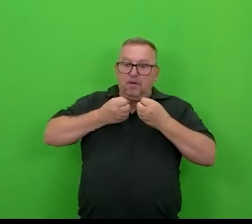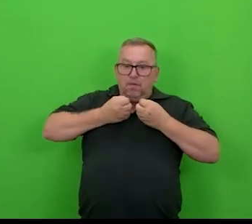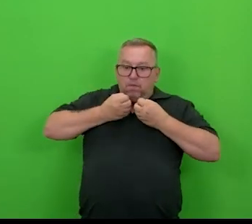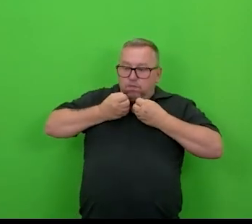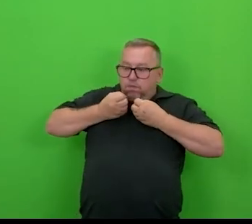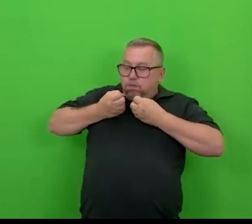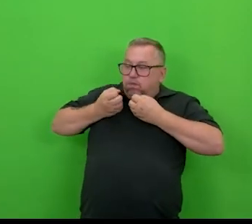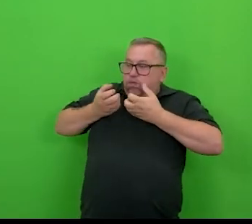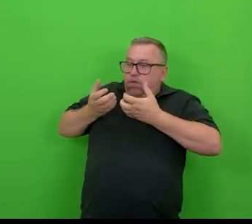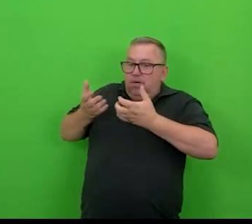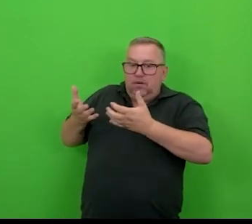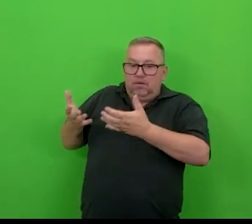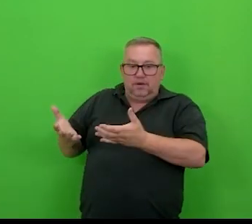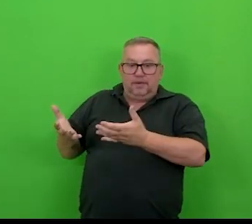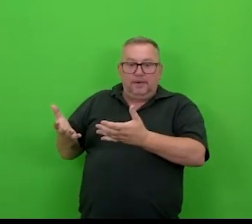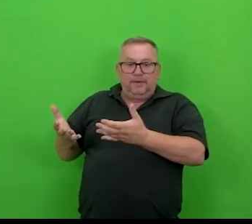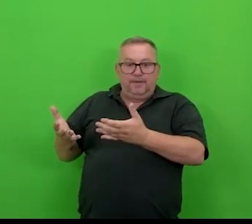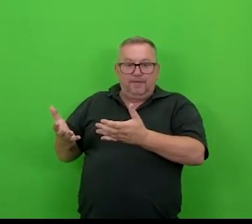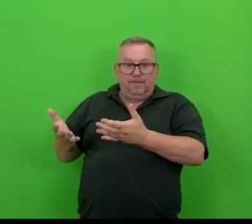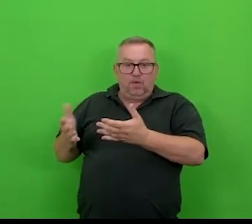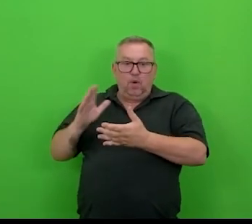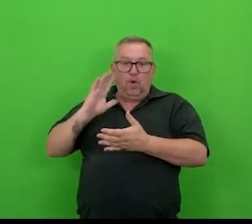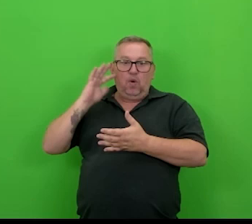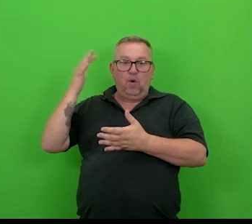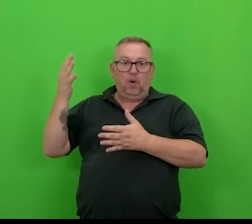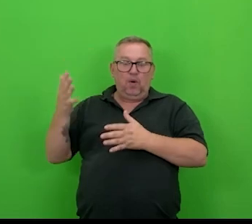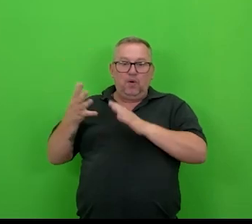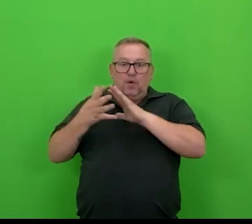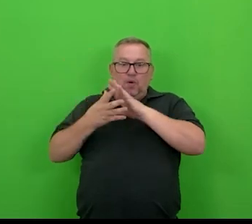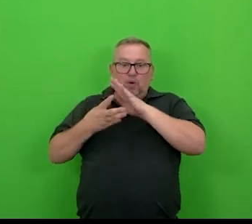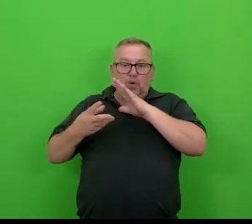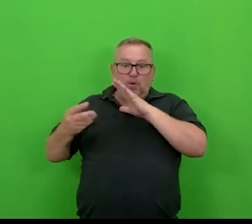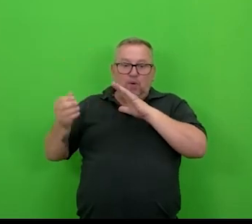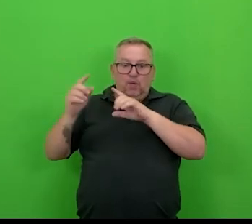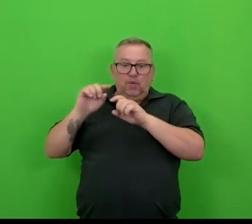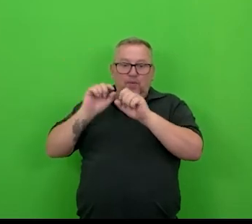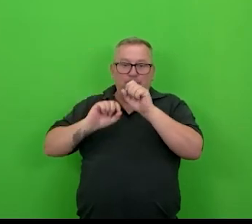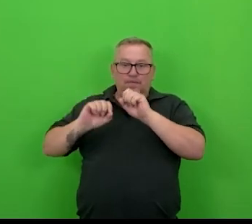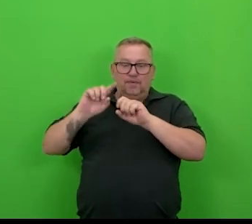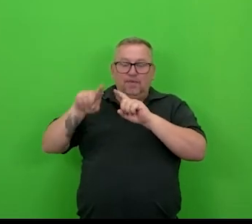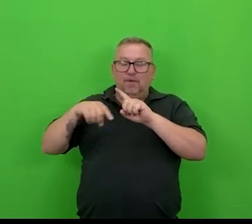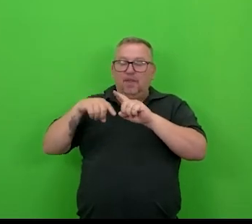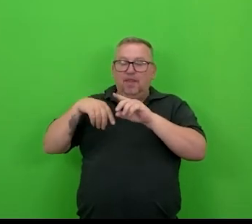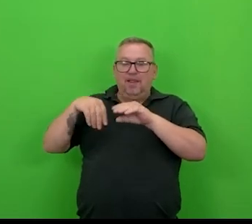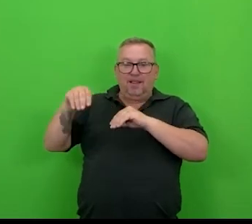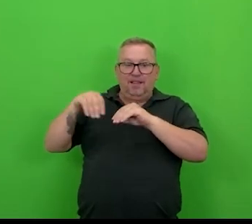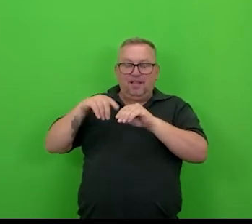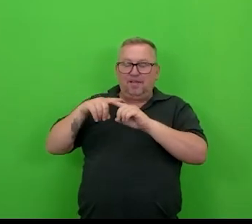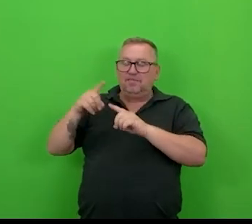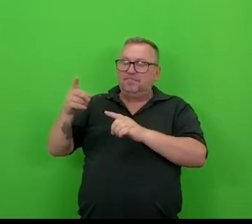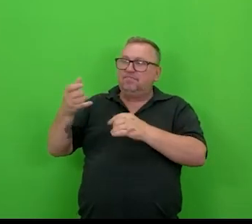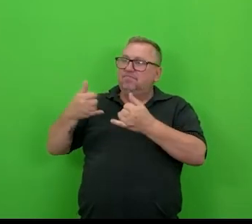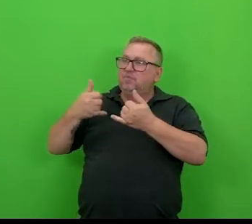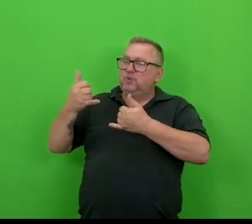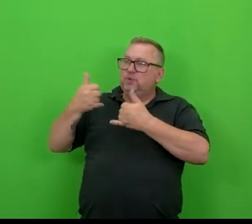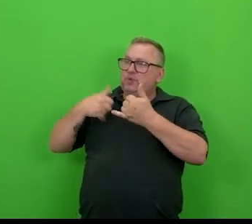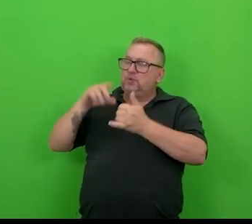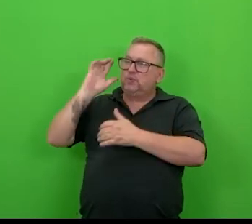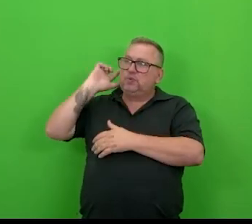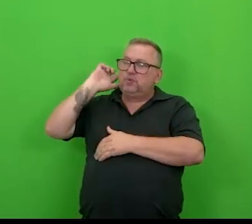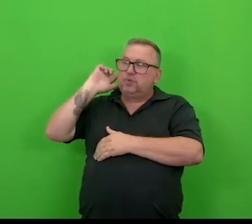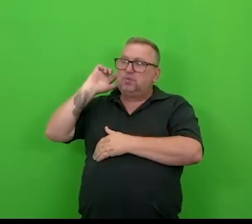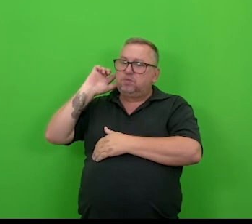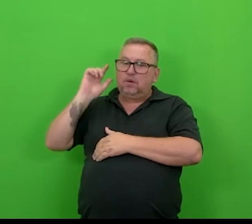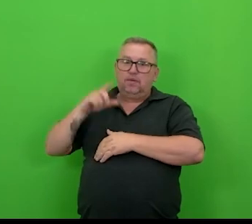desabafo pessoal, os seus filtros, eles tendem a ficar mais flexíveis. E aí você